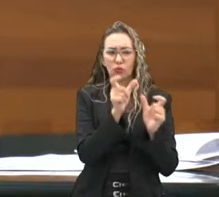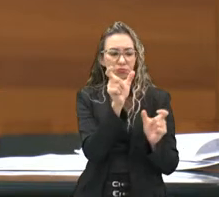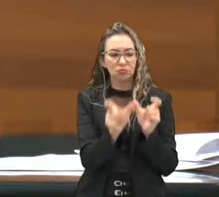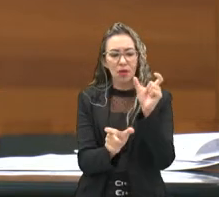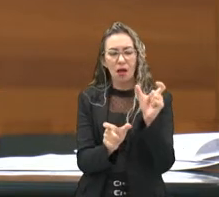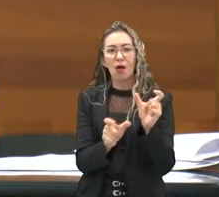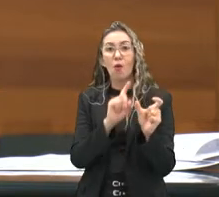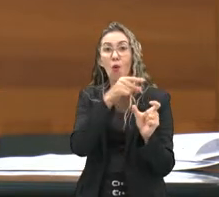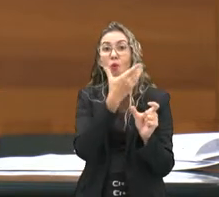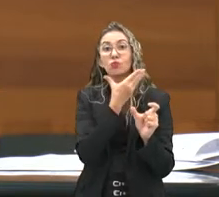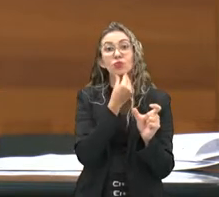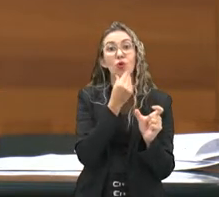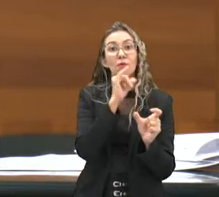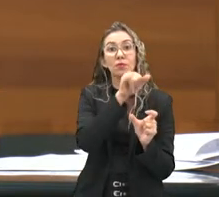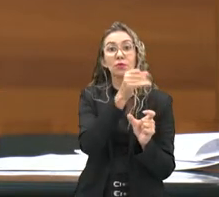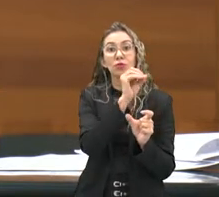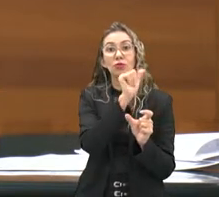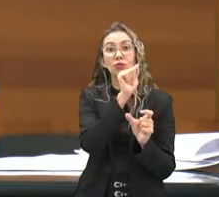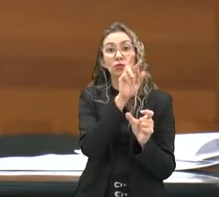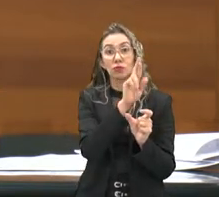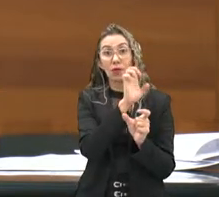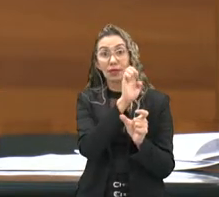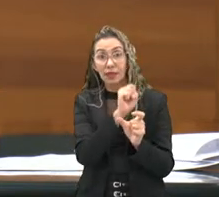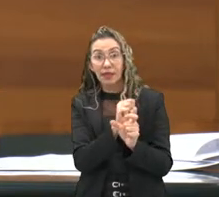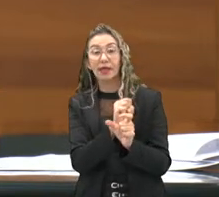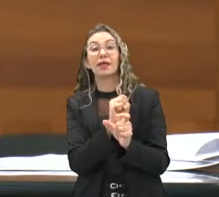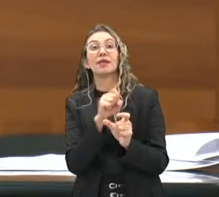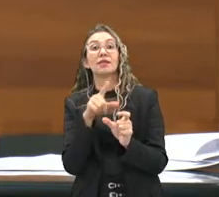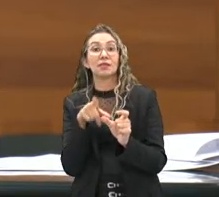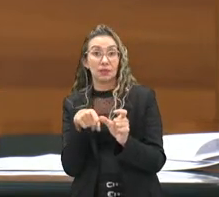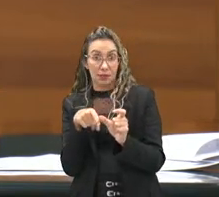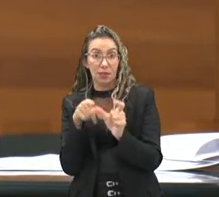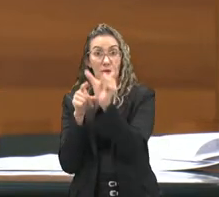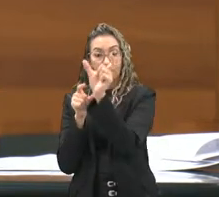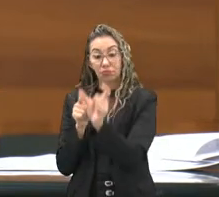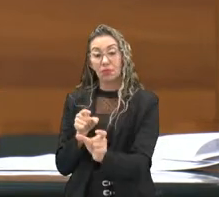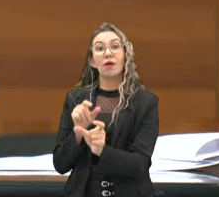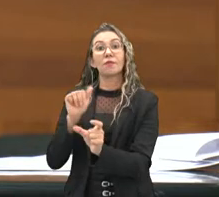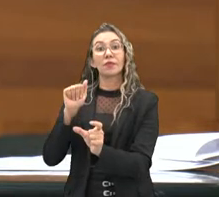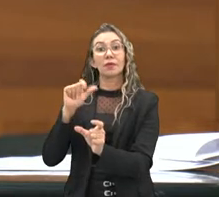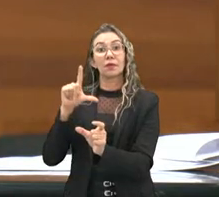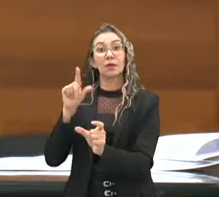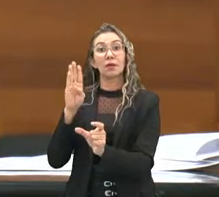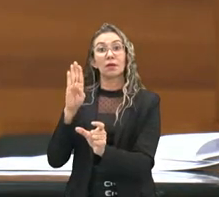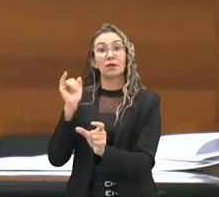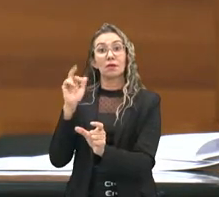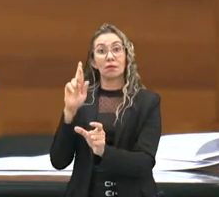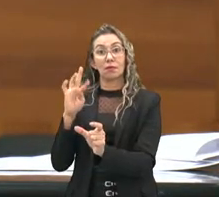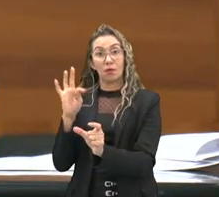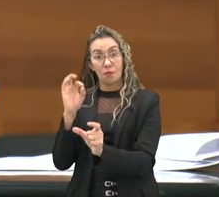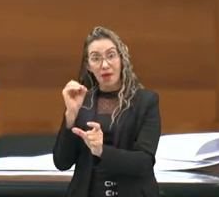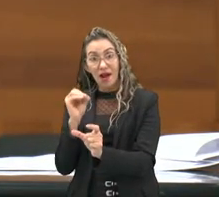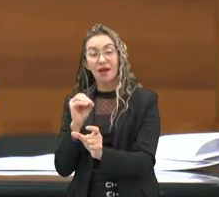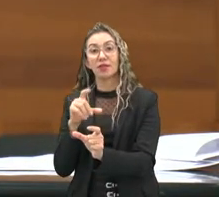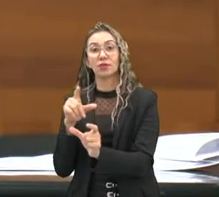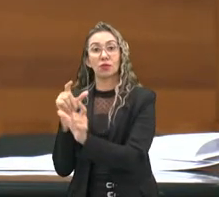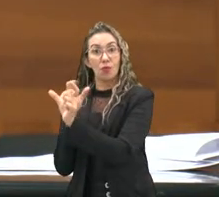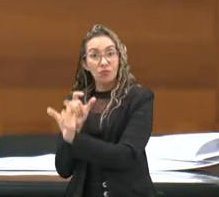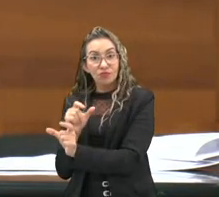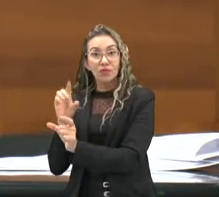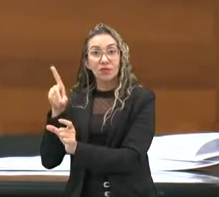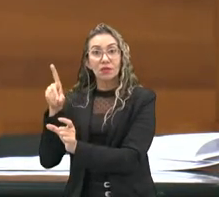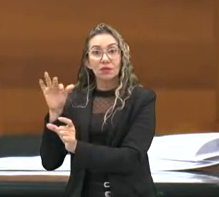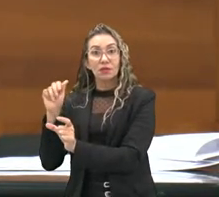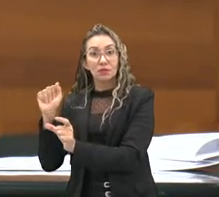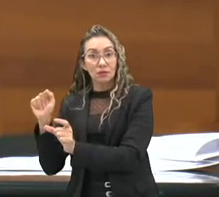Juarez Távora, Siqueira Campos, Alberto Lins, Dias Lopes e outros